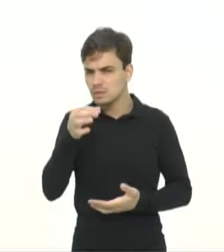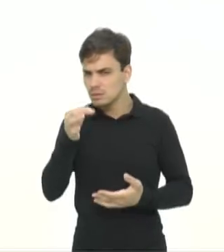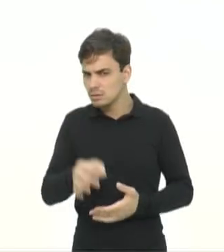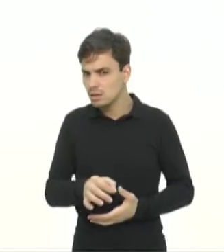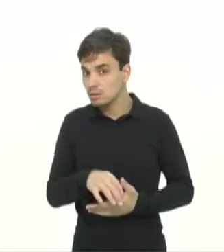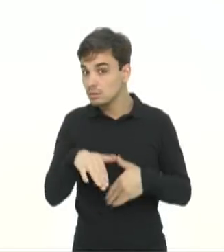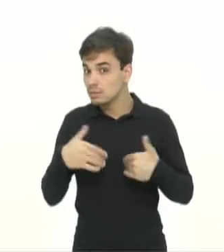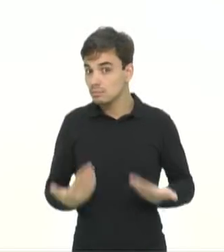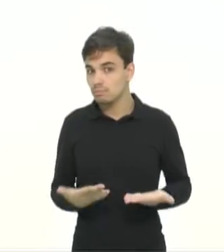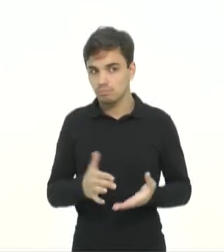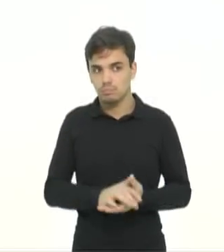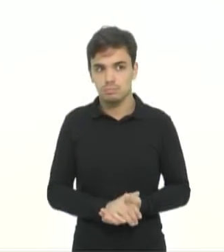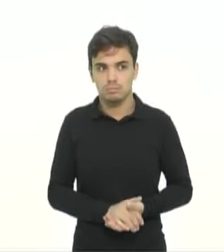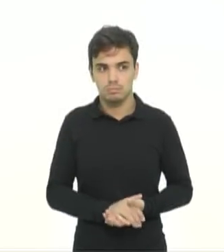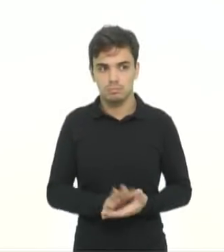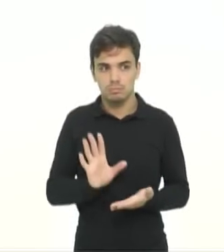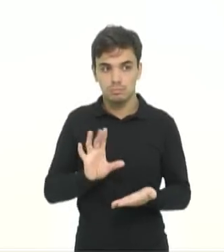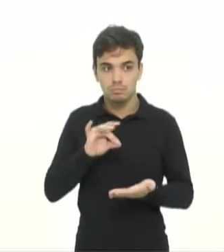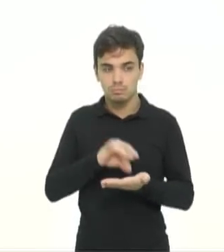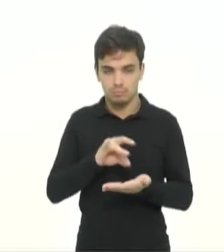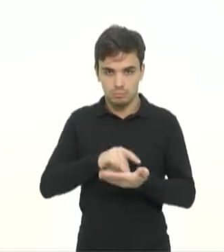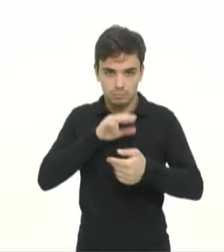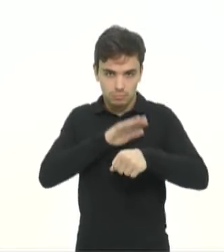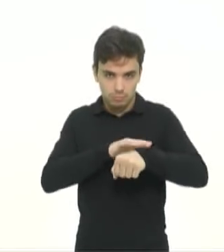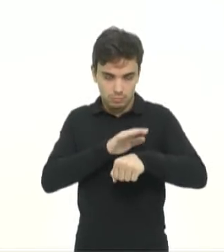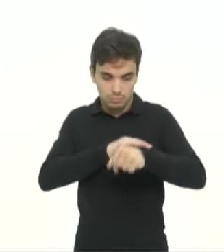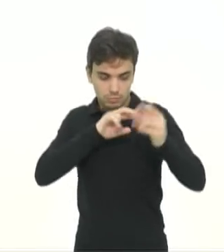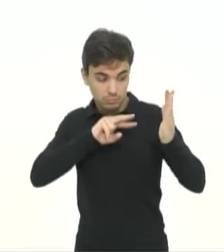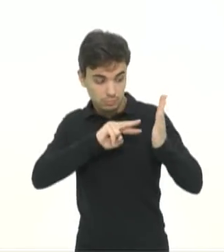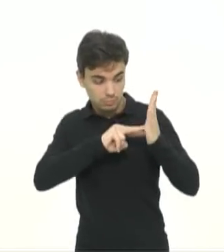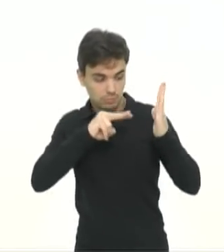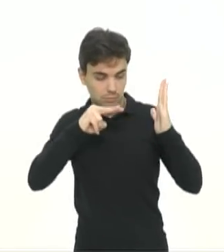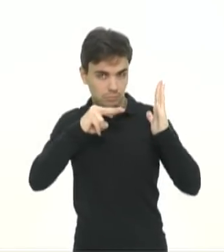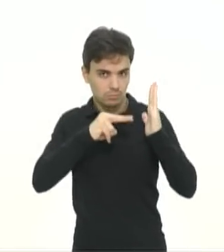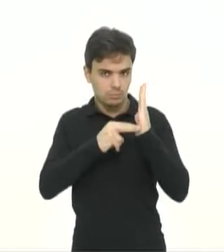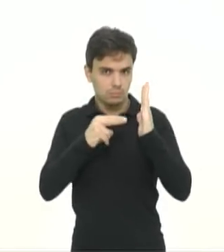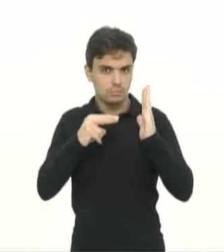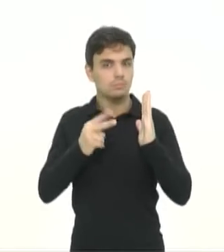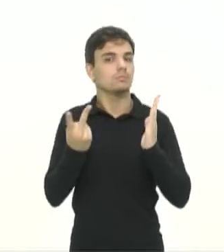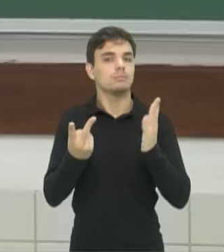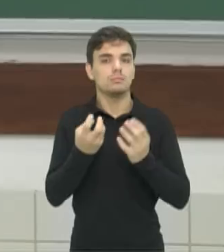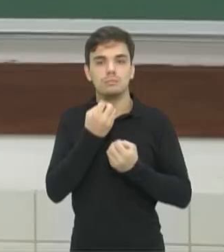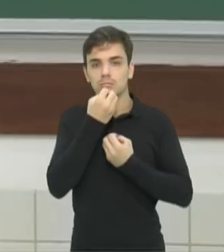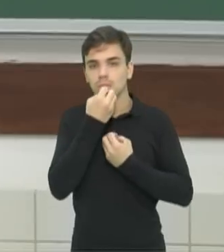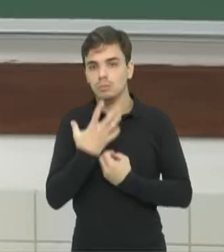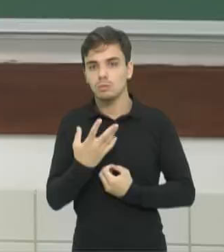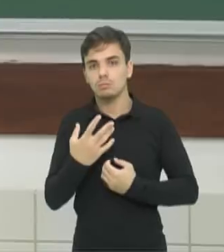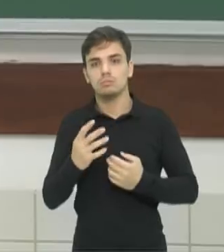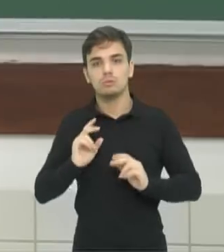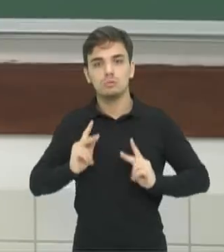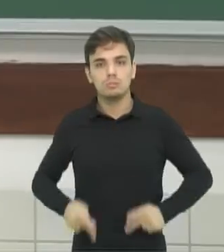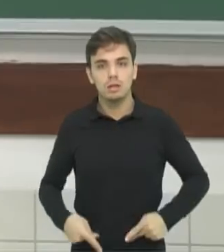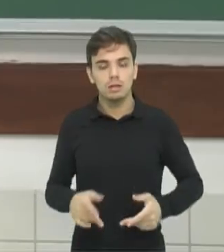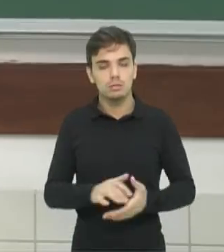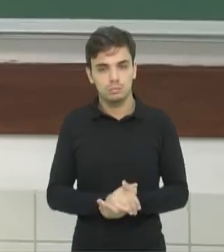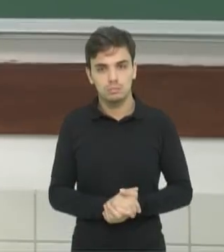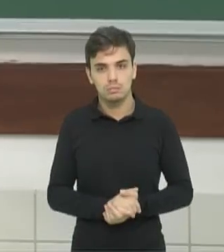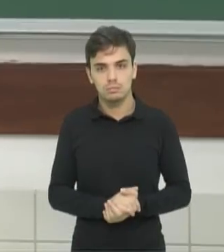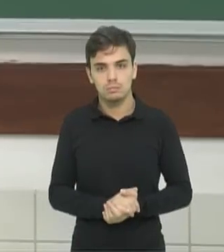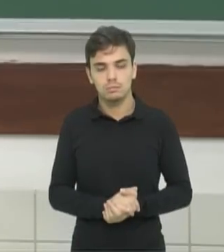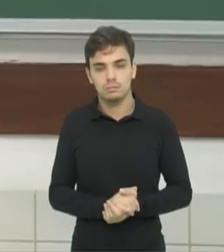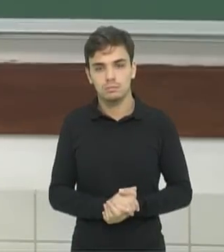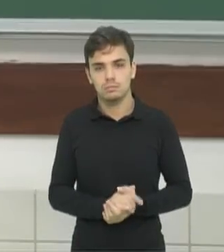acertou? A fixação do momento significativo de um gesto humano, gente. Olha que importante. É aquela coisa